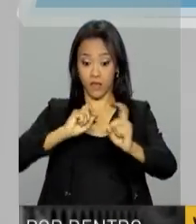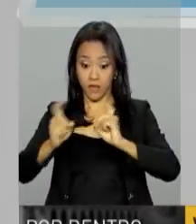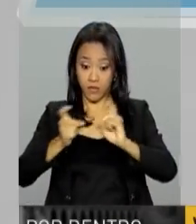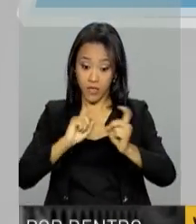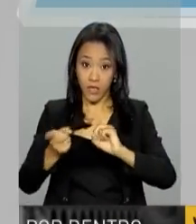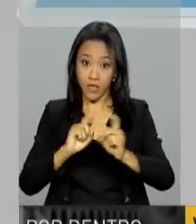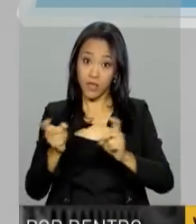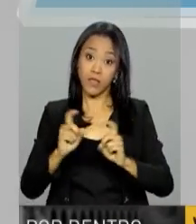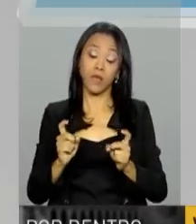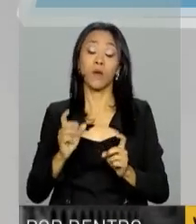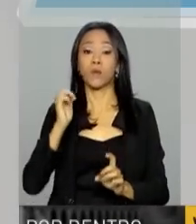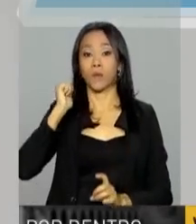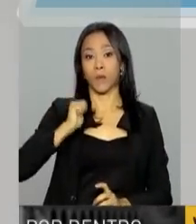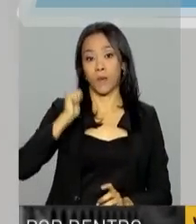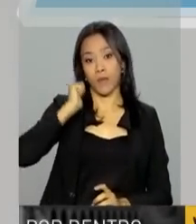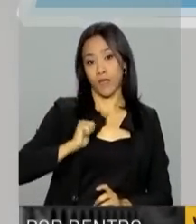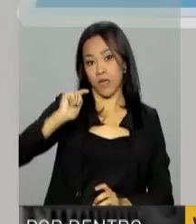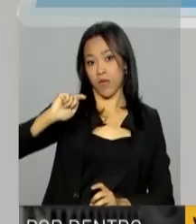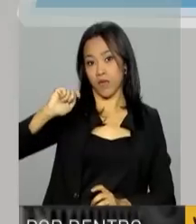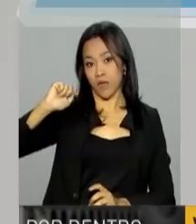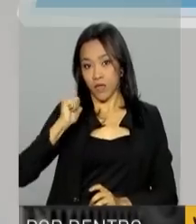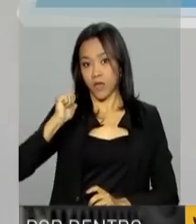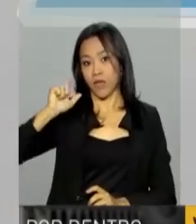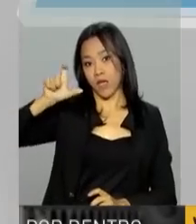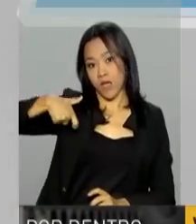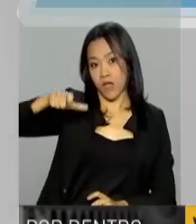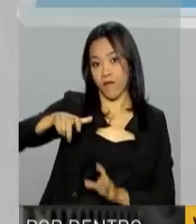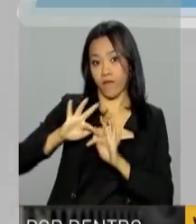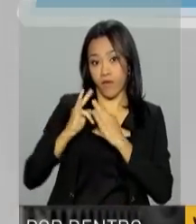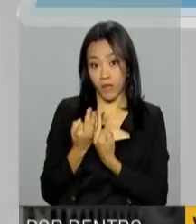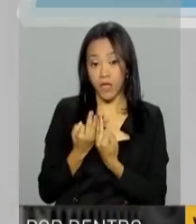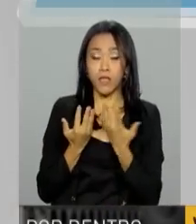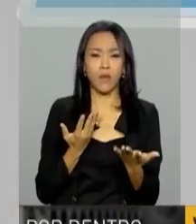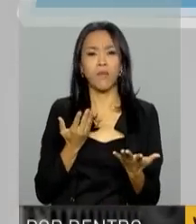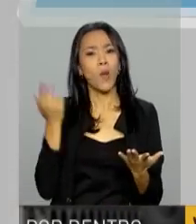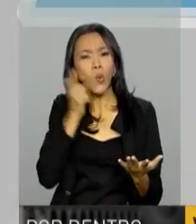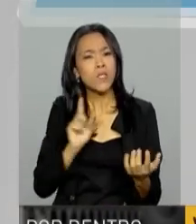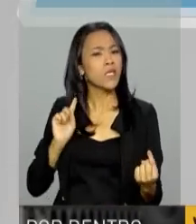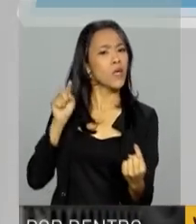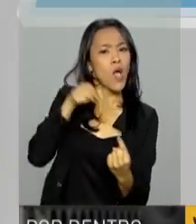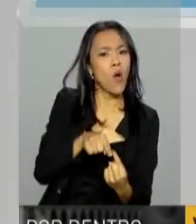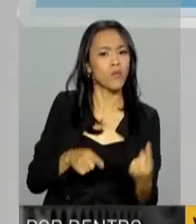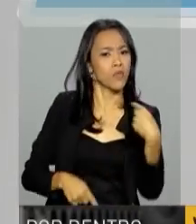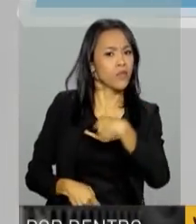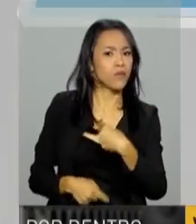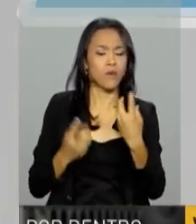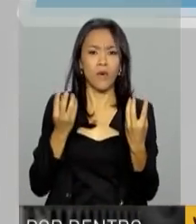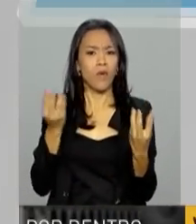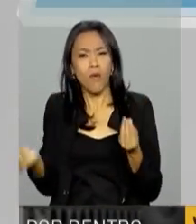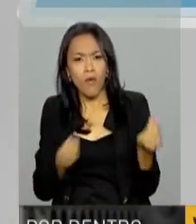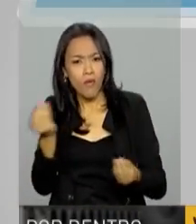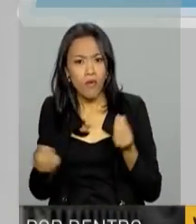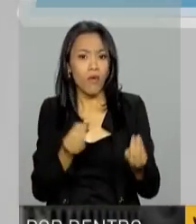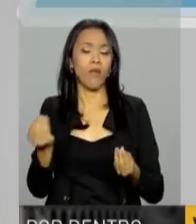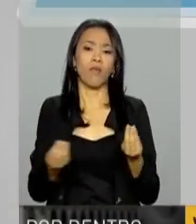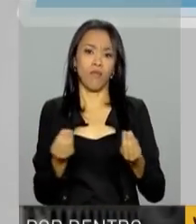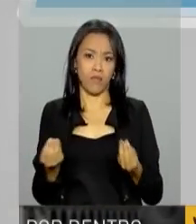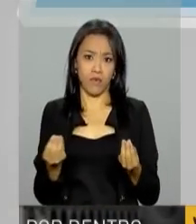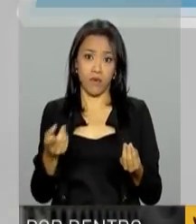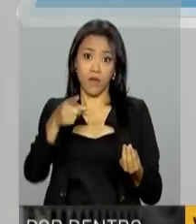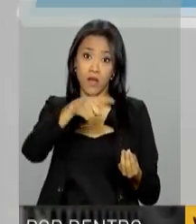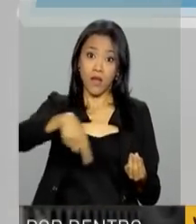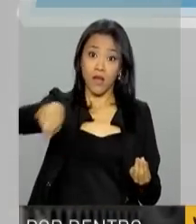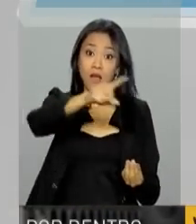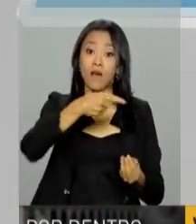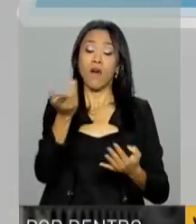família continuam perguntando alcançando esse objetivo qual a dimensão do ganho para nossa sociedade